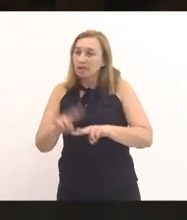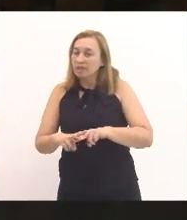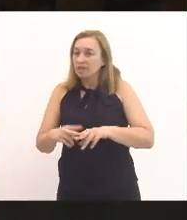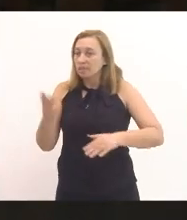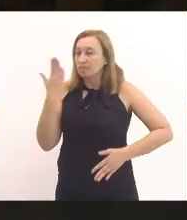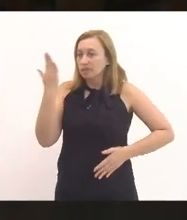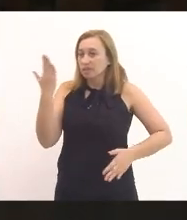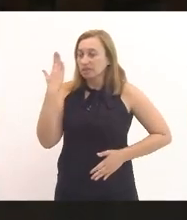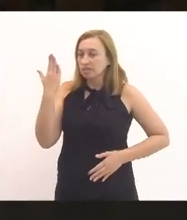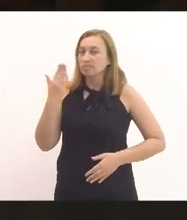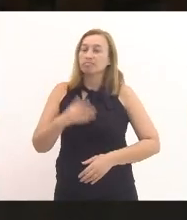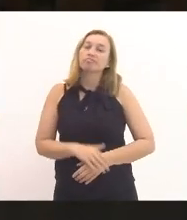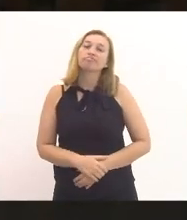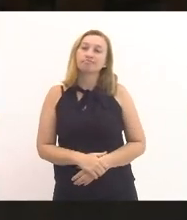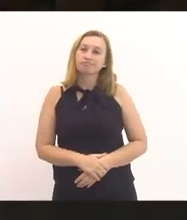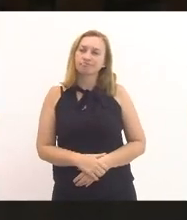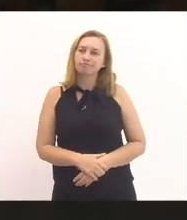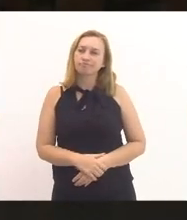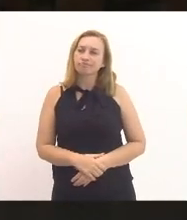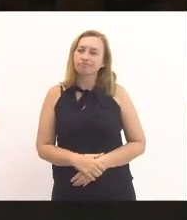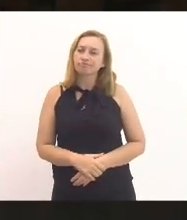aqui está falando de ilegalidade